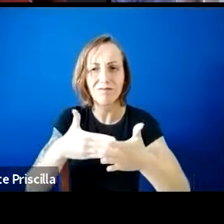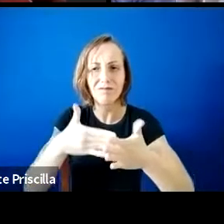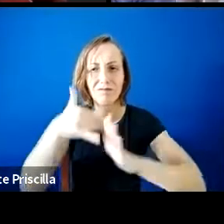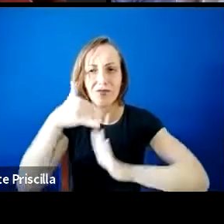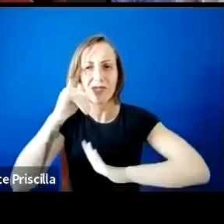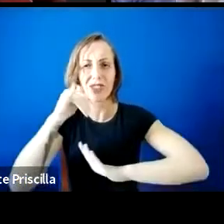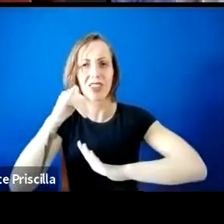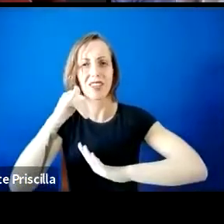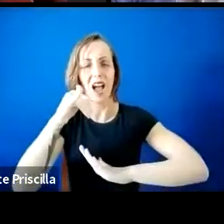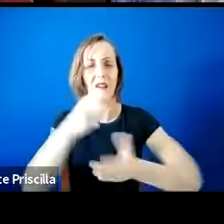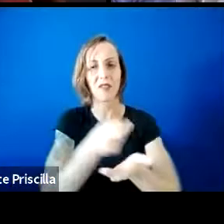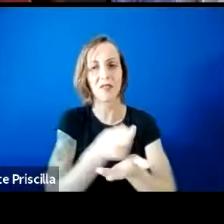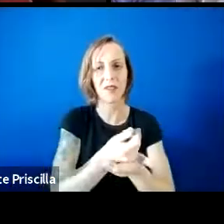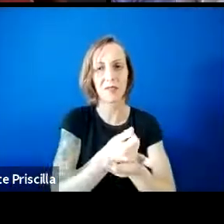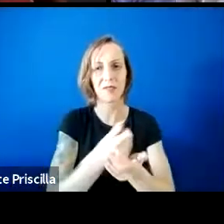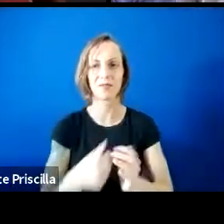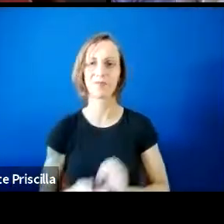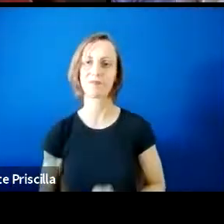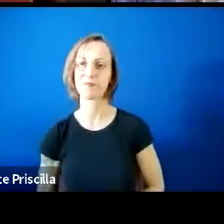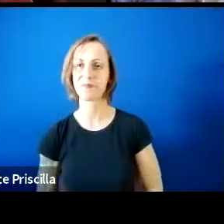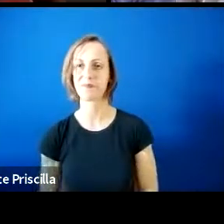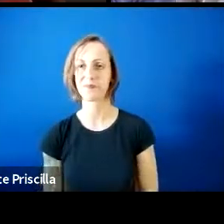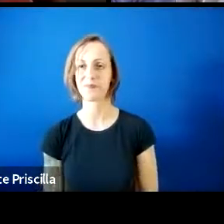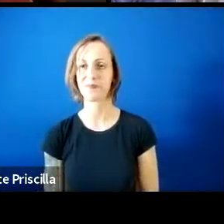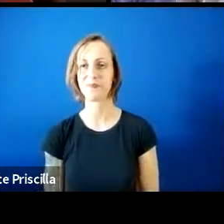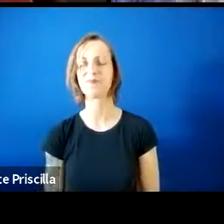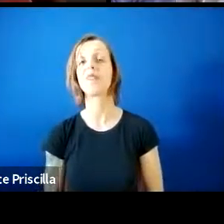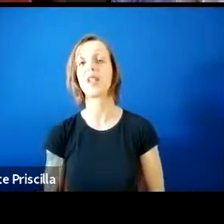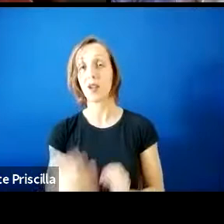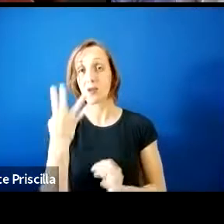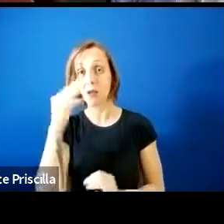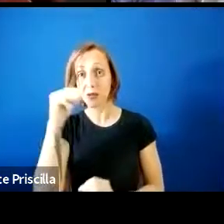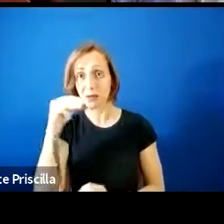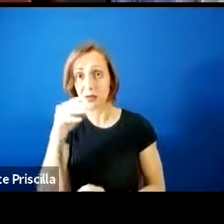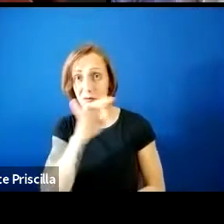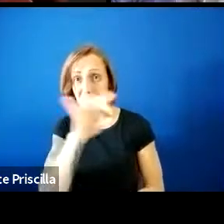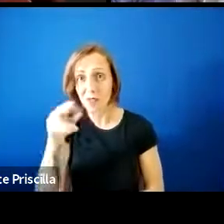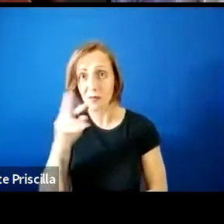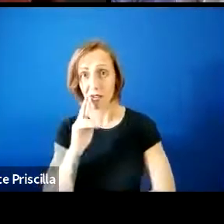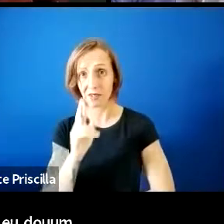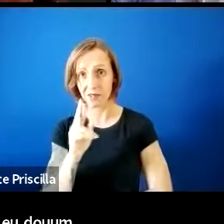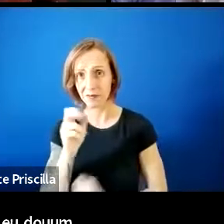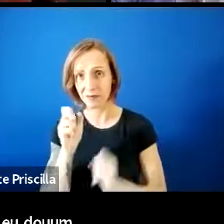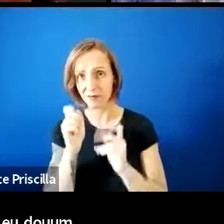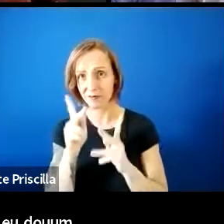Cirlei? Eu dou um sinalzinho aqui para vocês. Contigo, Leia, por favor.